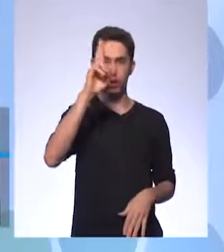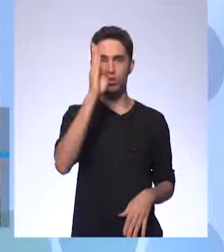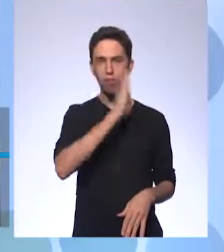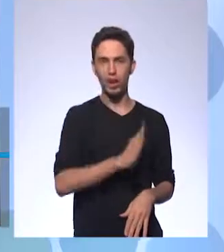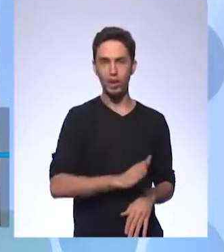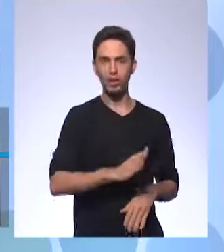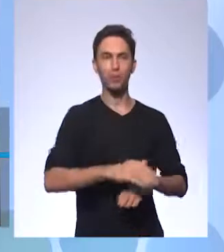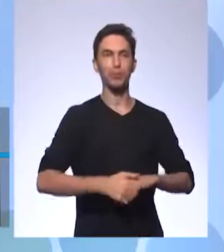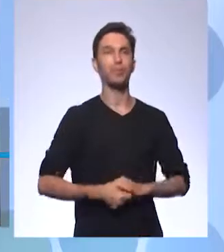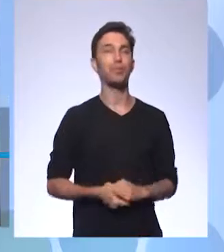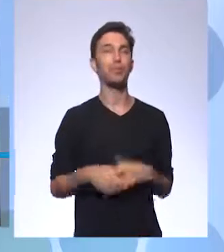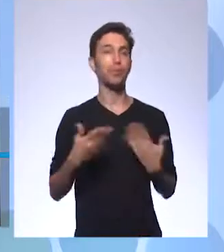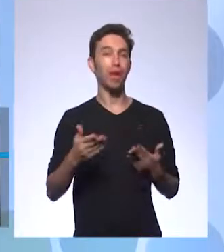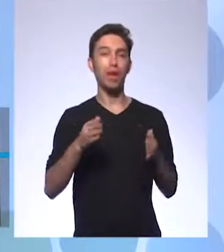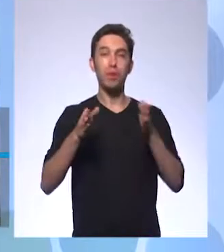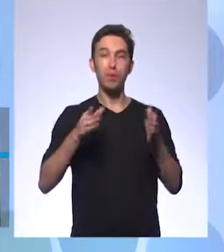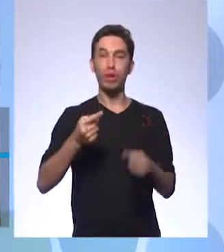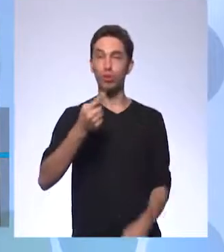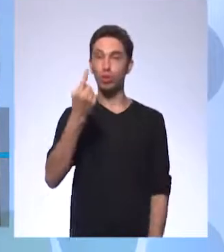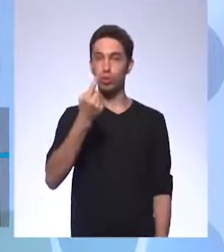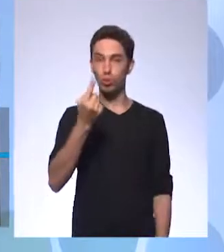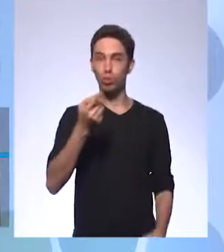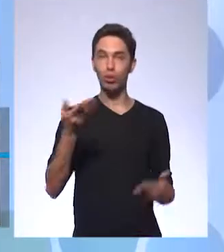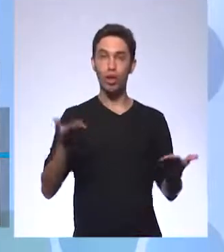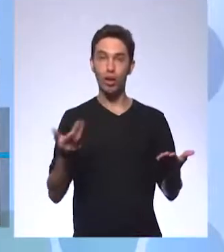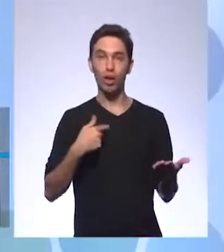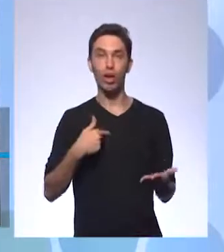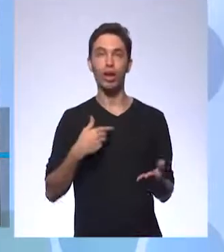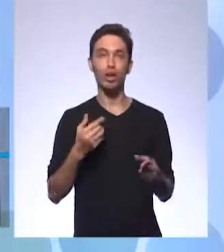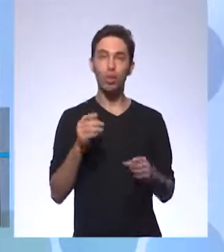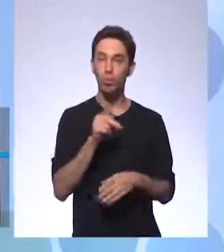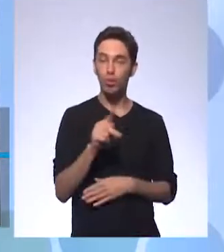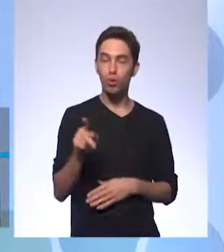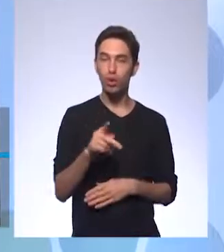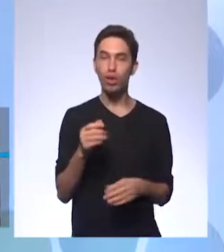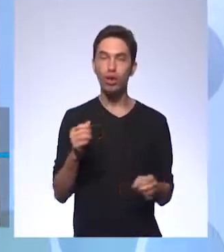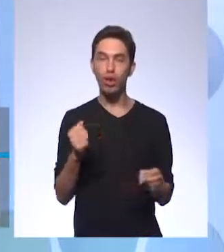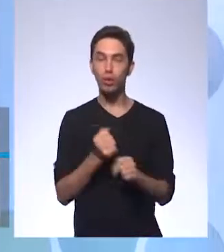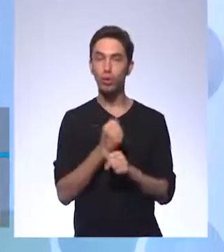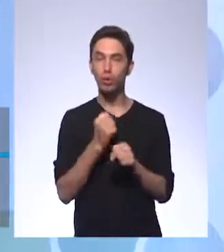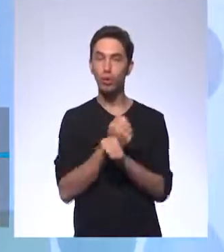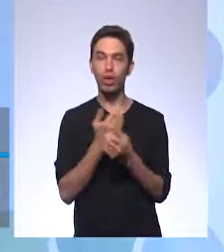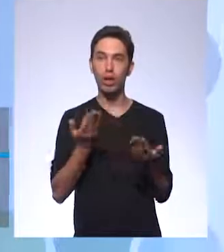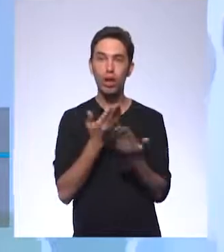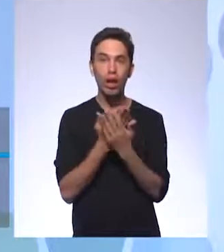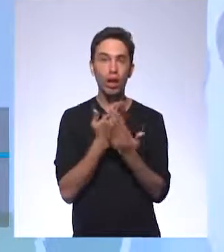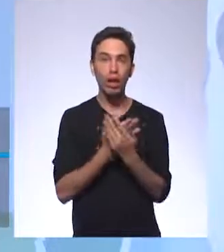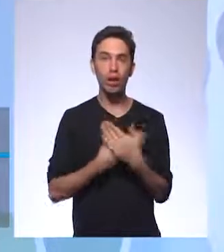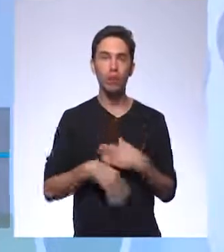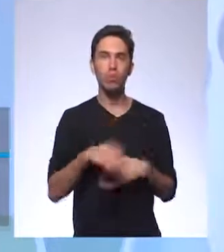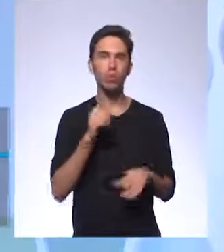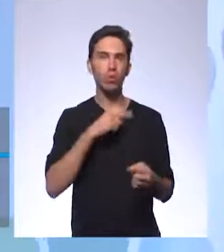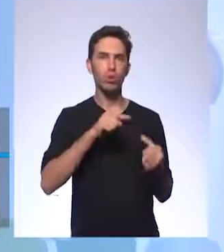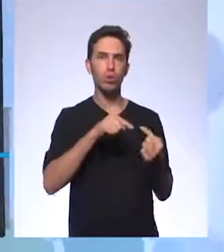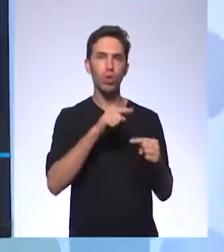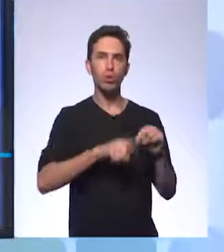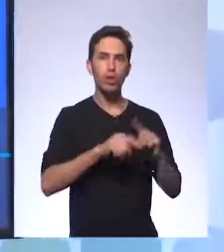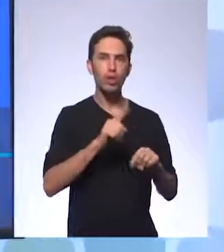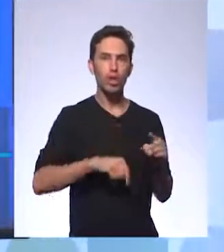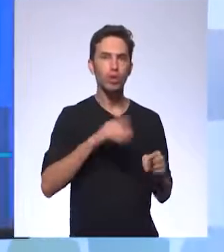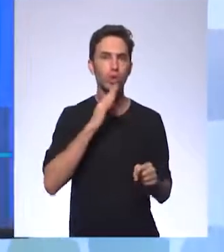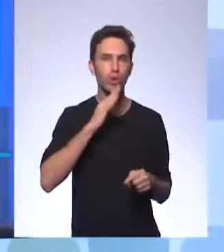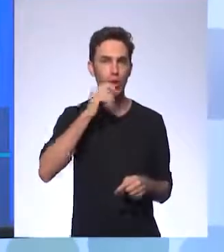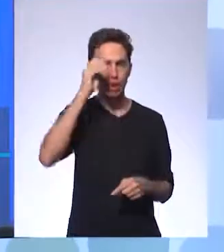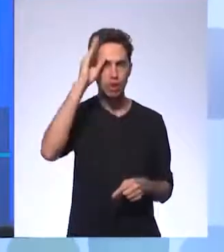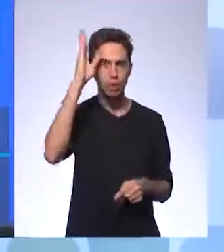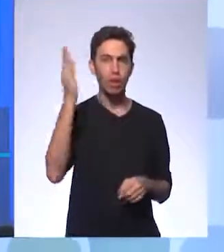dessa aula, né, quando o professor está construindo a aula, muitos objetos de conhecimento nos vêm